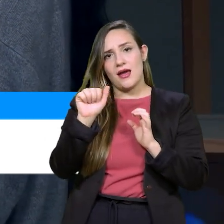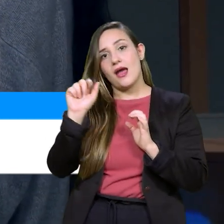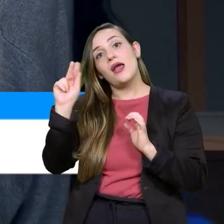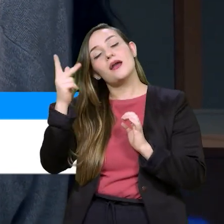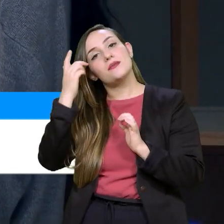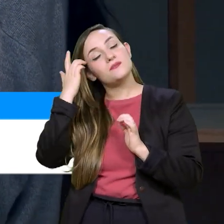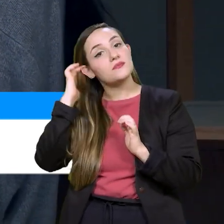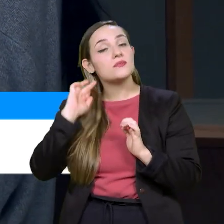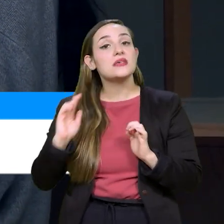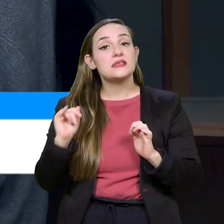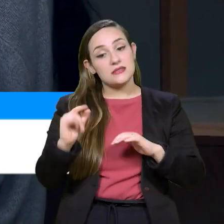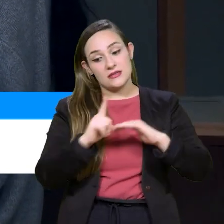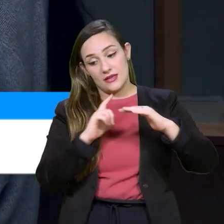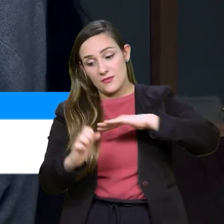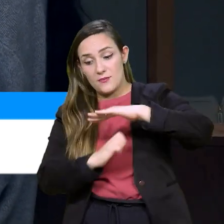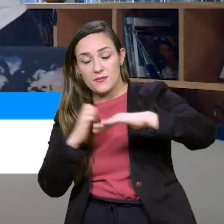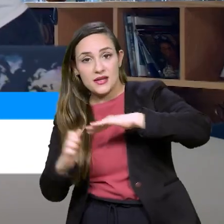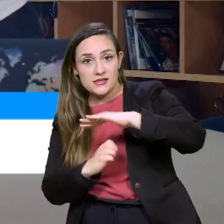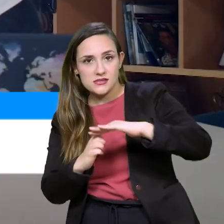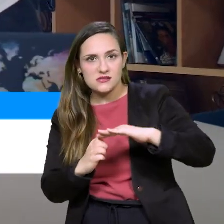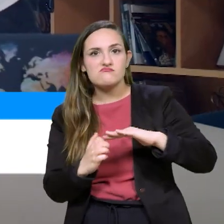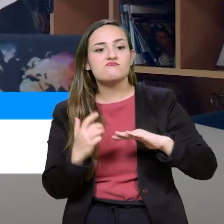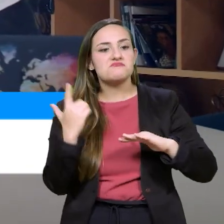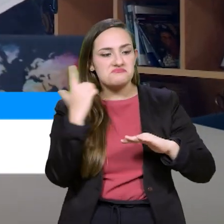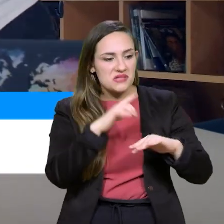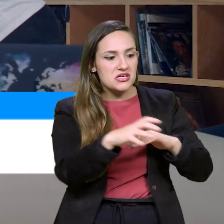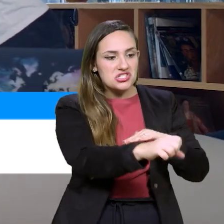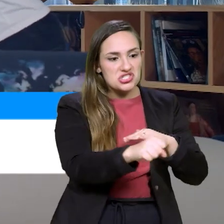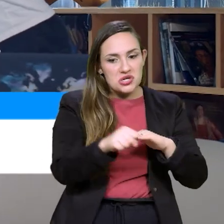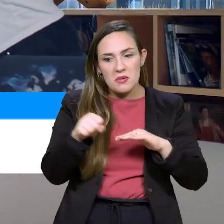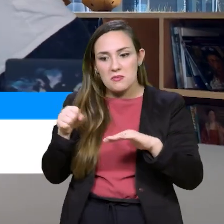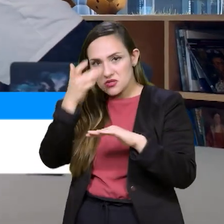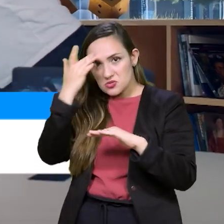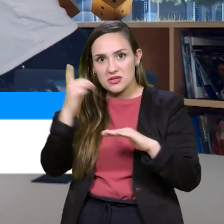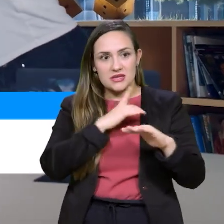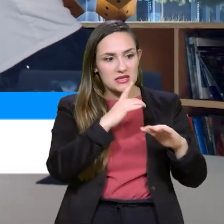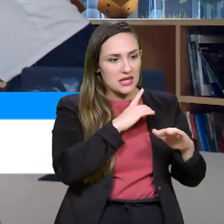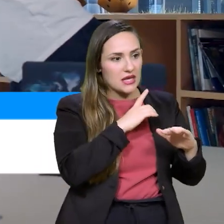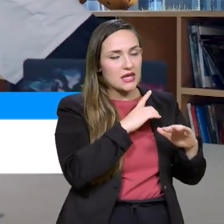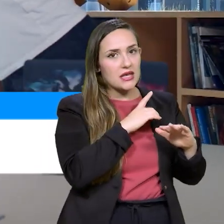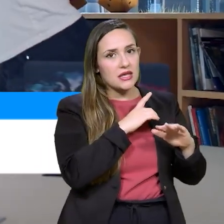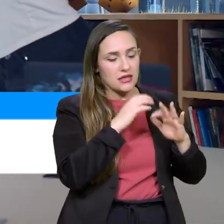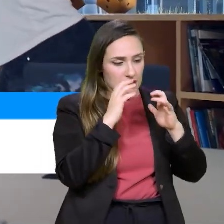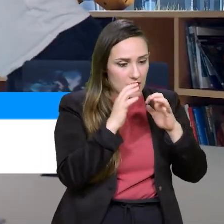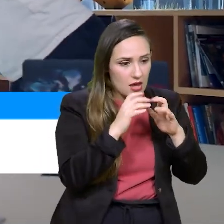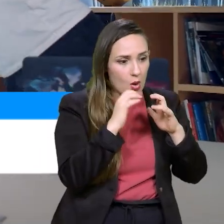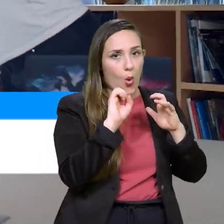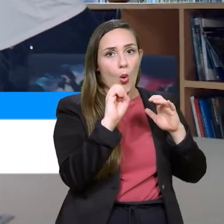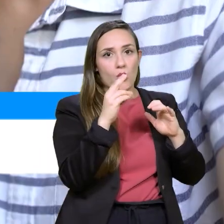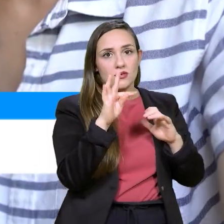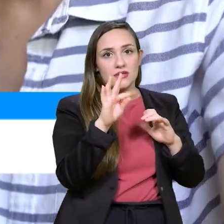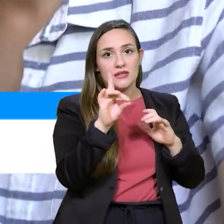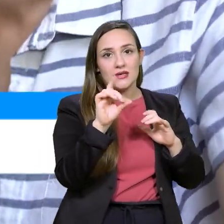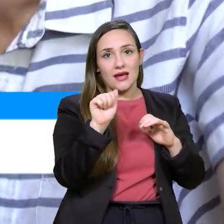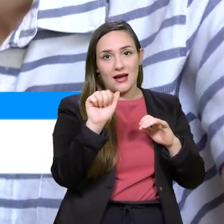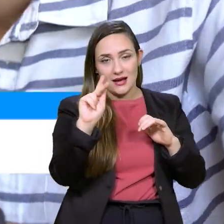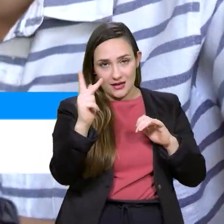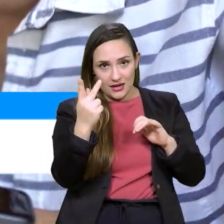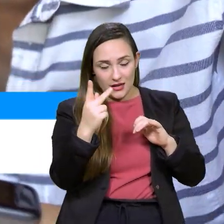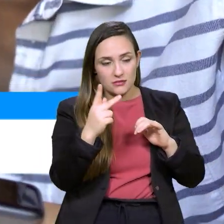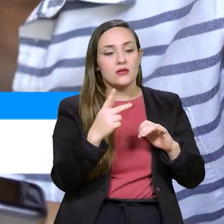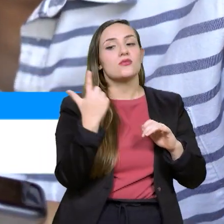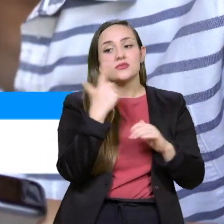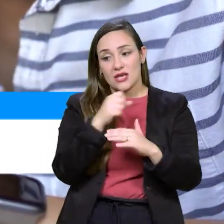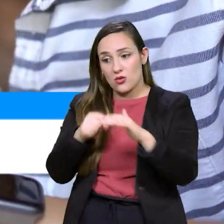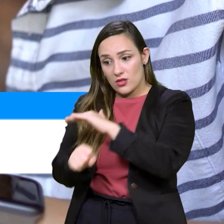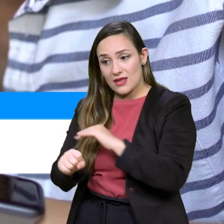às empresas que adotem política interna de inserção no mercado de trabalho de pessoas com transtorno de espectro autista e transtorno